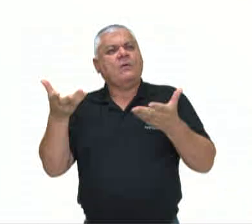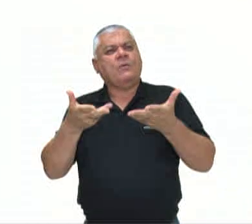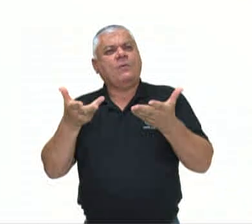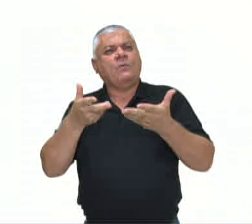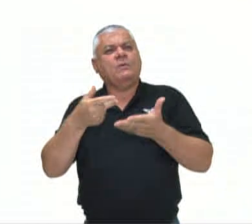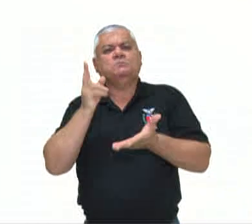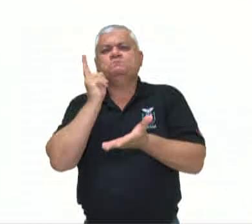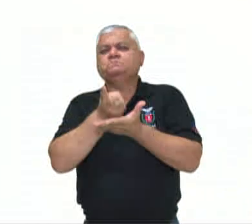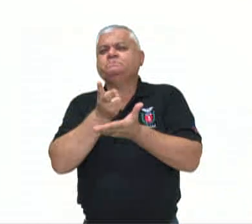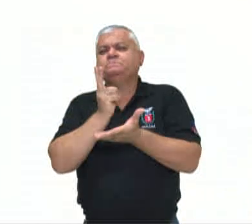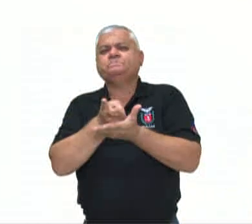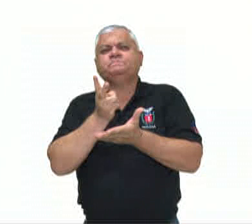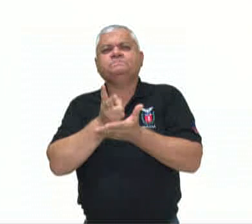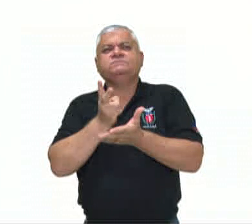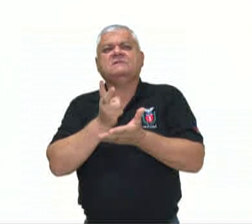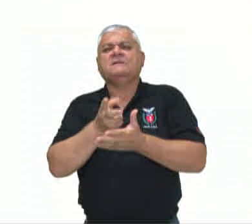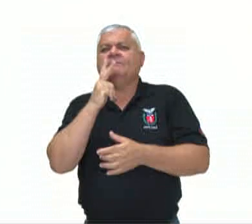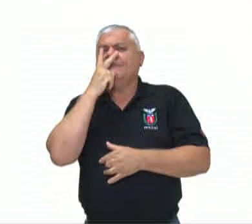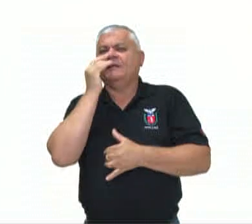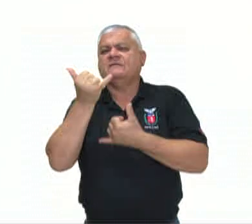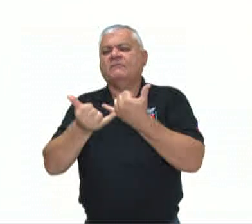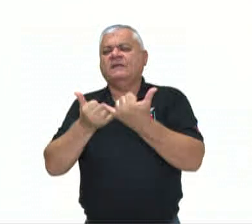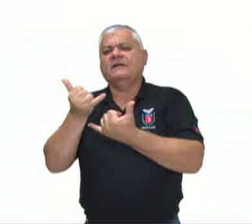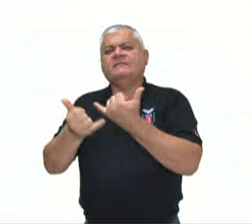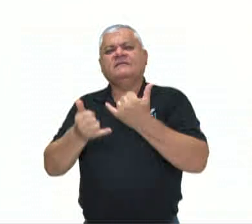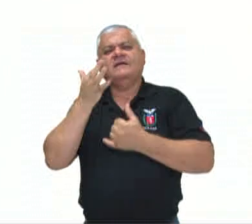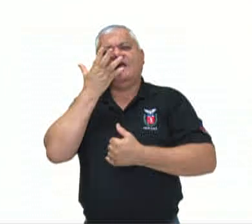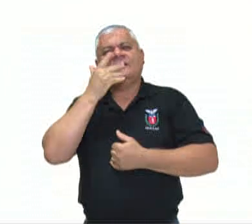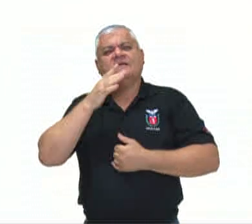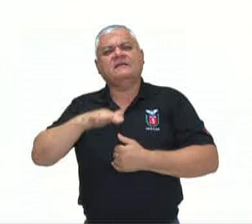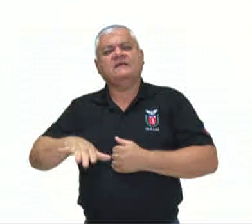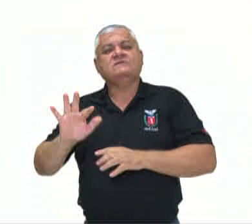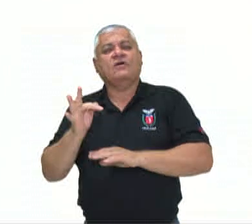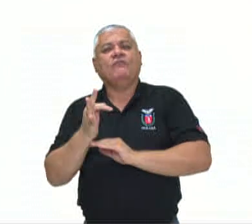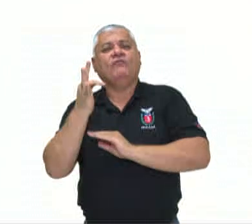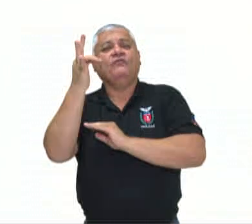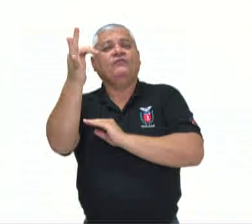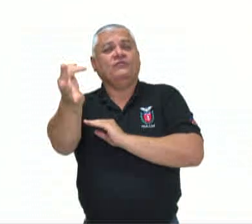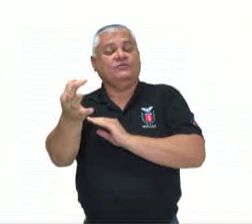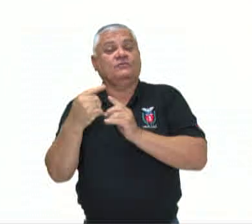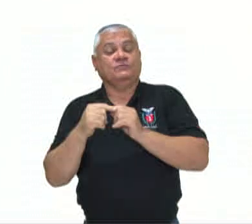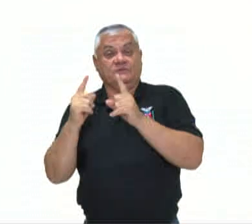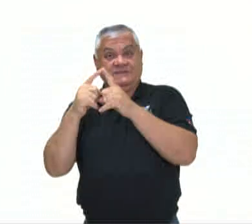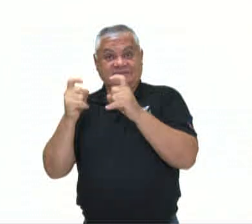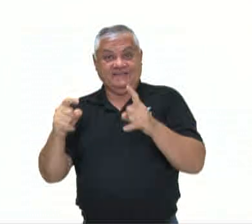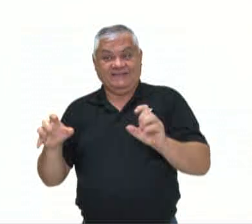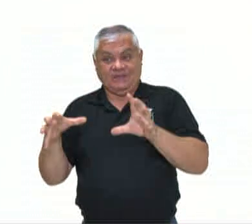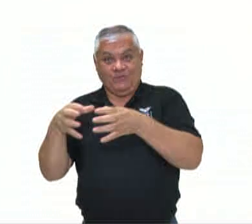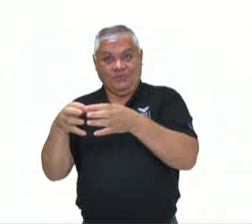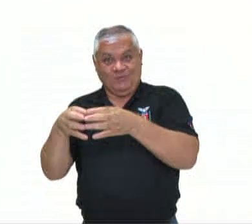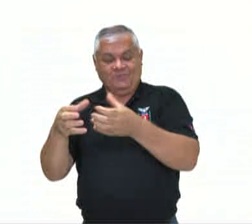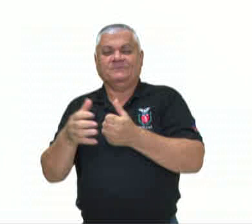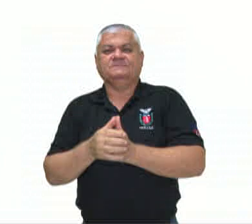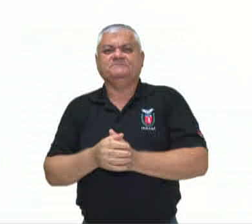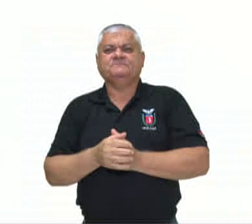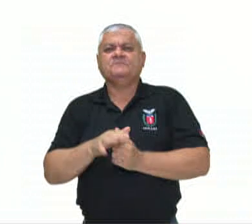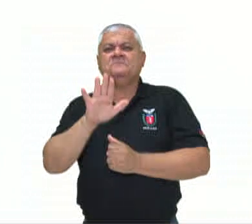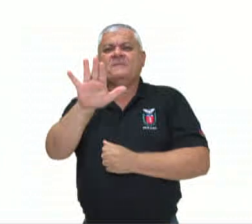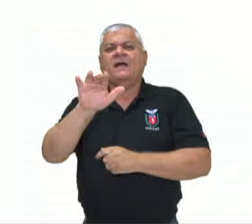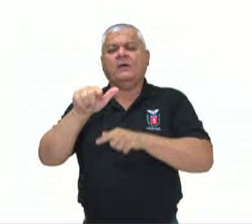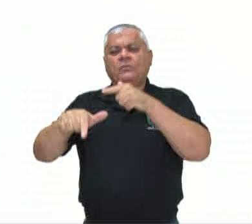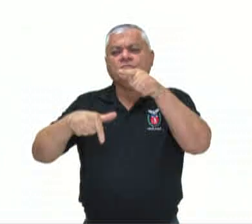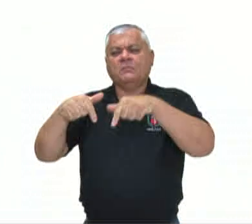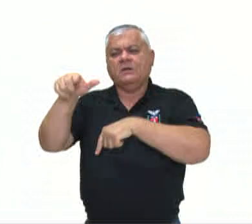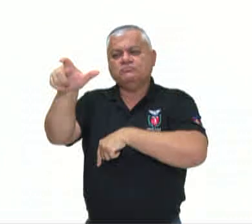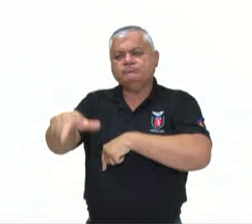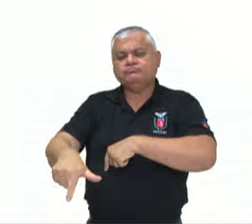sempre serão consideradas brincadeira de criança por futuras gerações de cientistas. No entanto, o trabalho dos